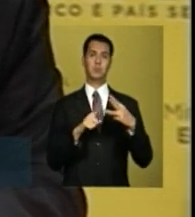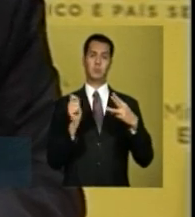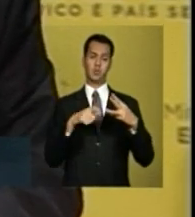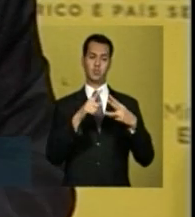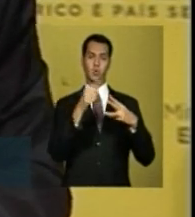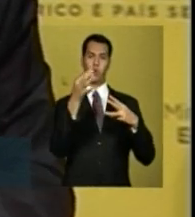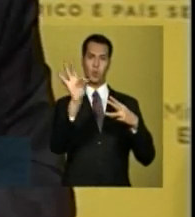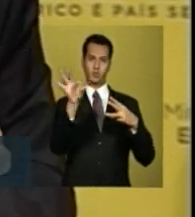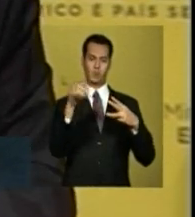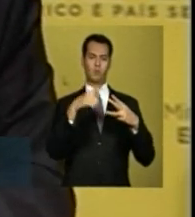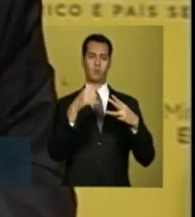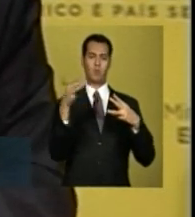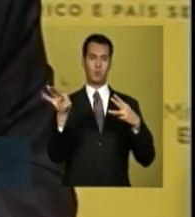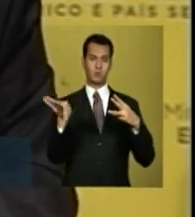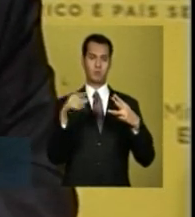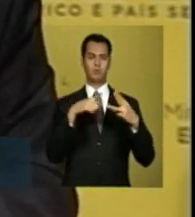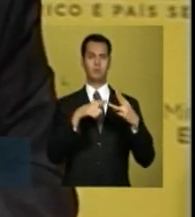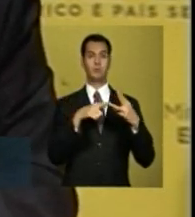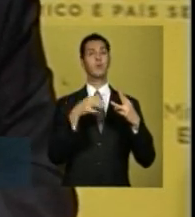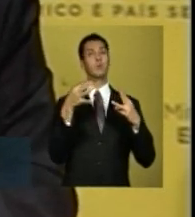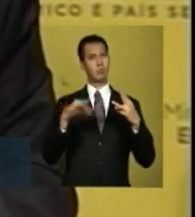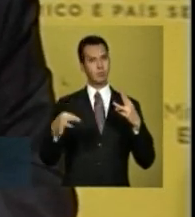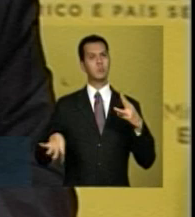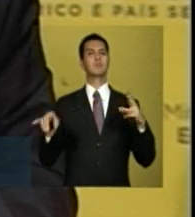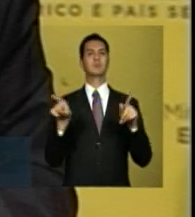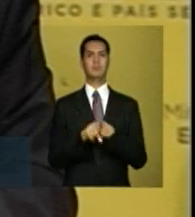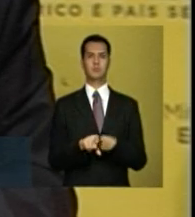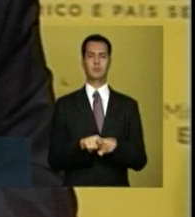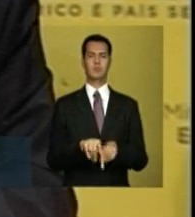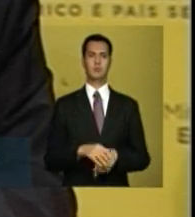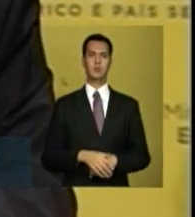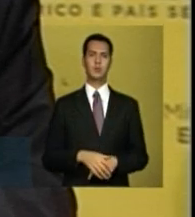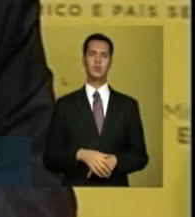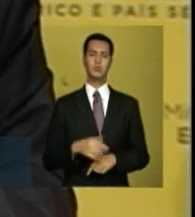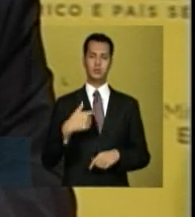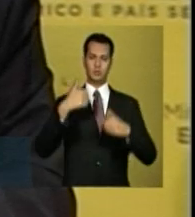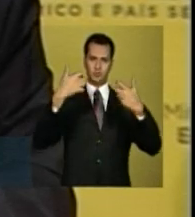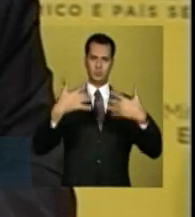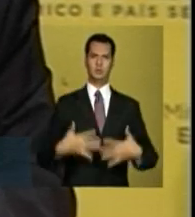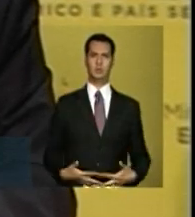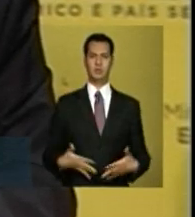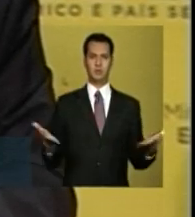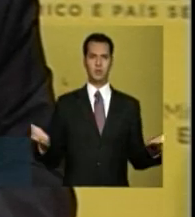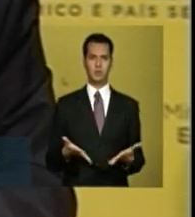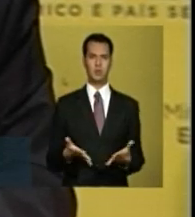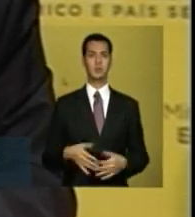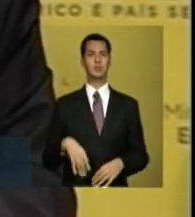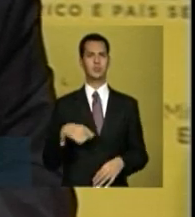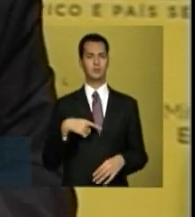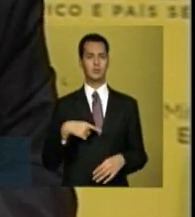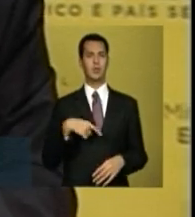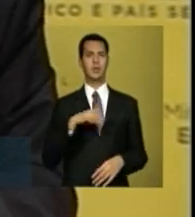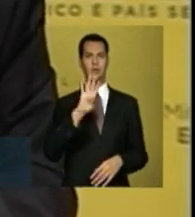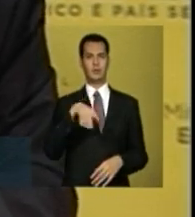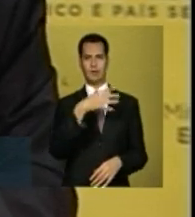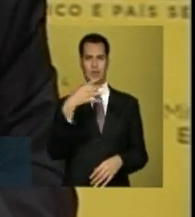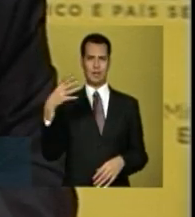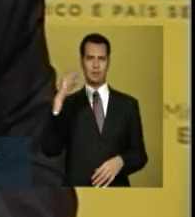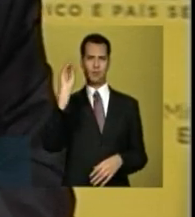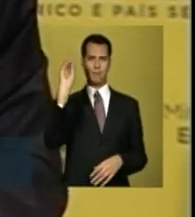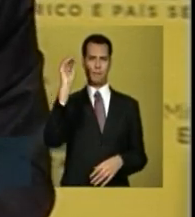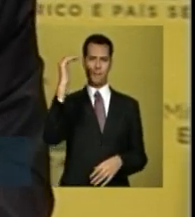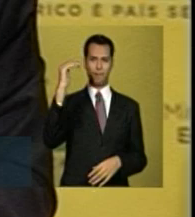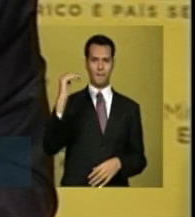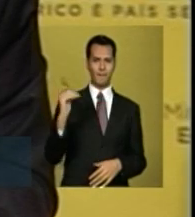eh nós vamos já detalhar essa essa essa nova eh é uma grade de análise que dá um salto de